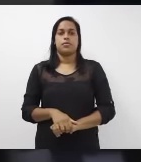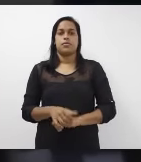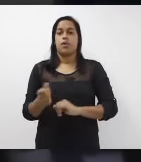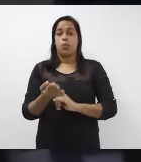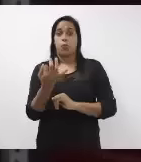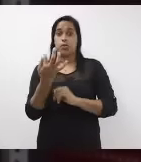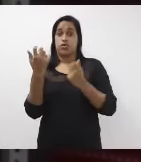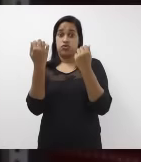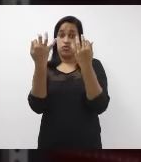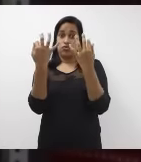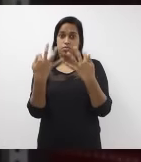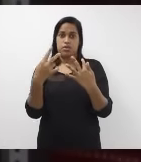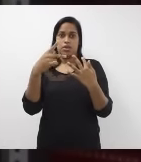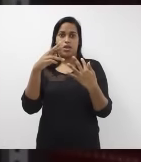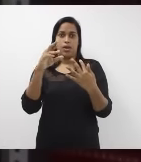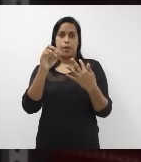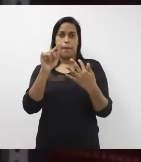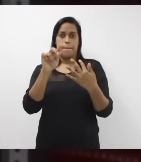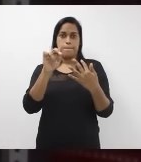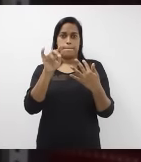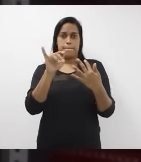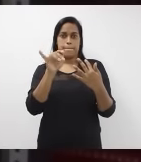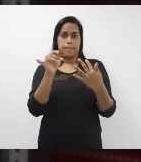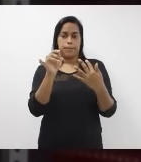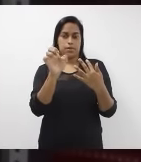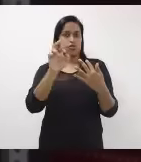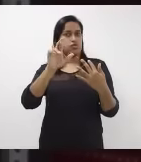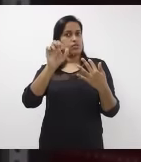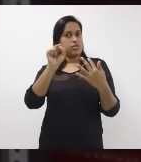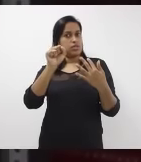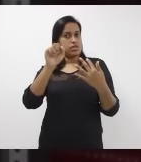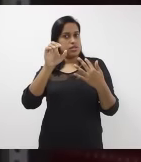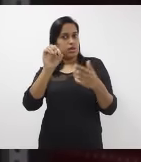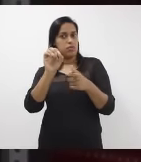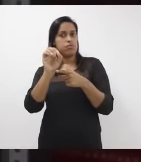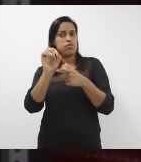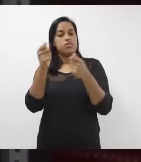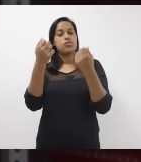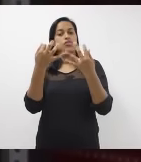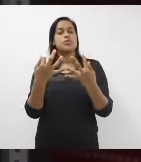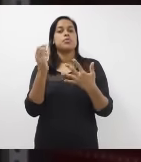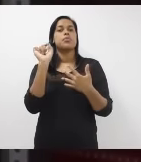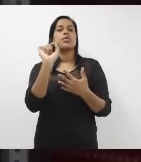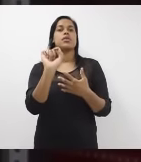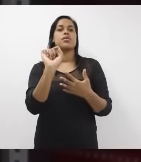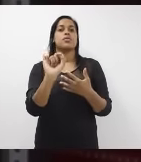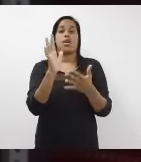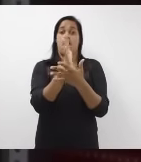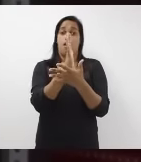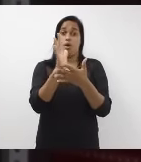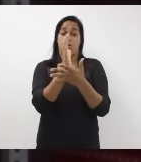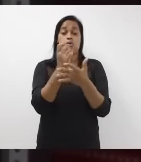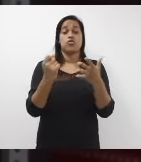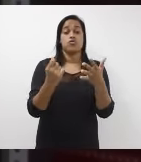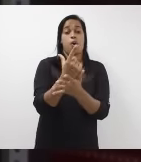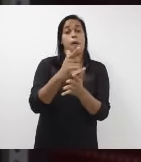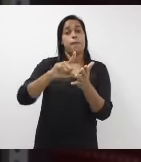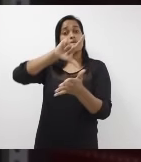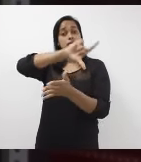Quando a gente fala da projeção, a gente está dizendo o seguinte: mediante dados passados, compras anteriores, vai ser feita